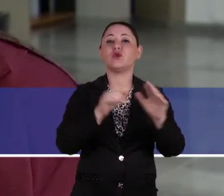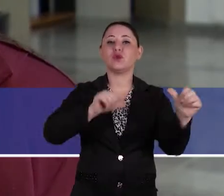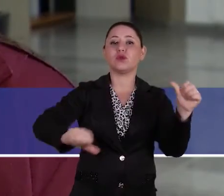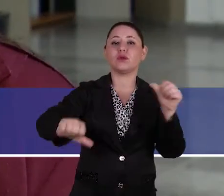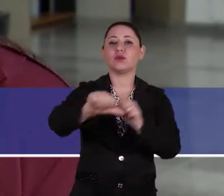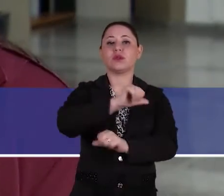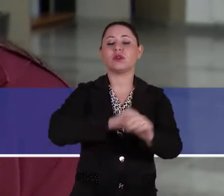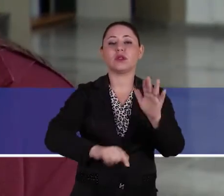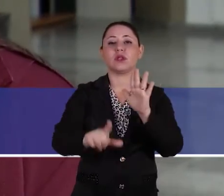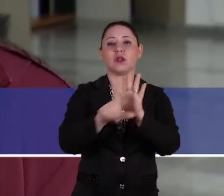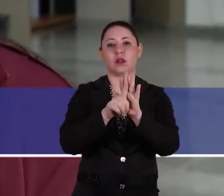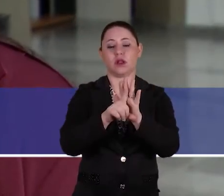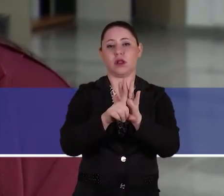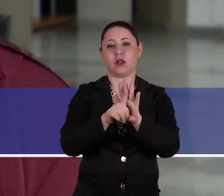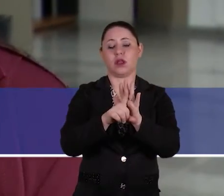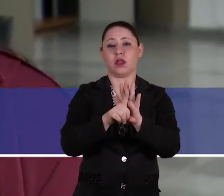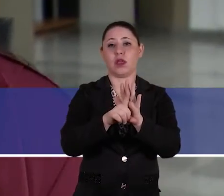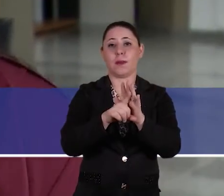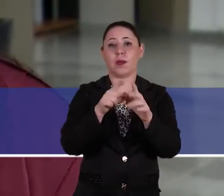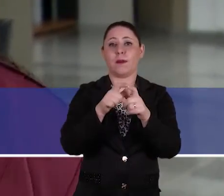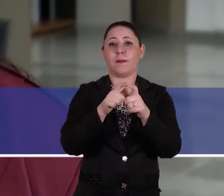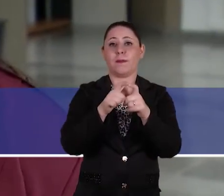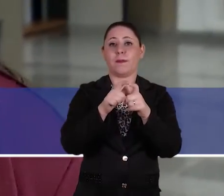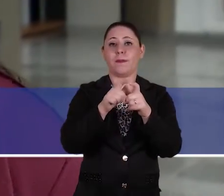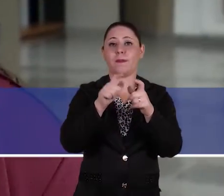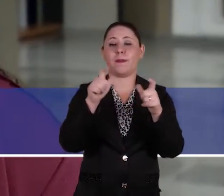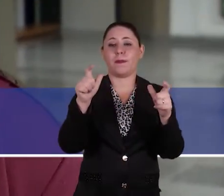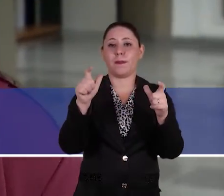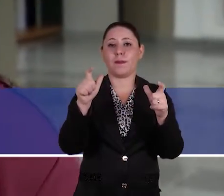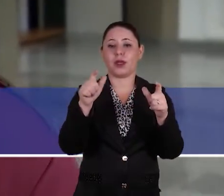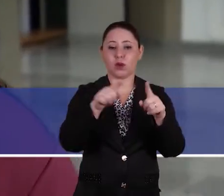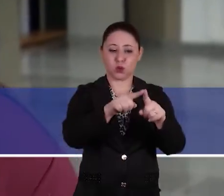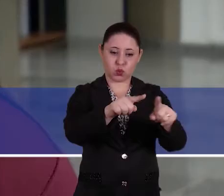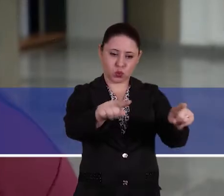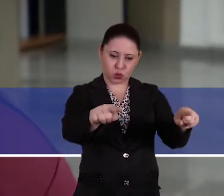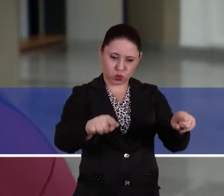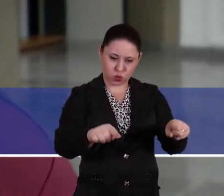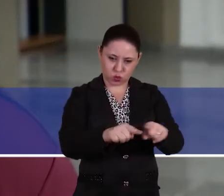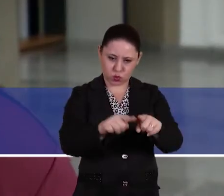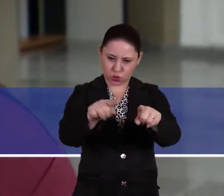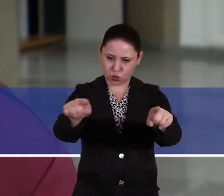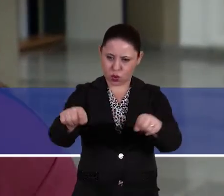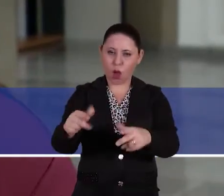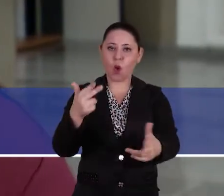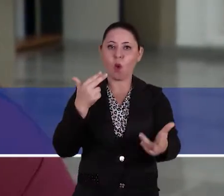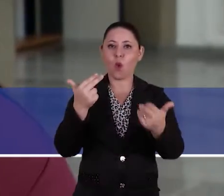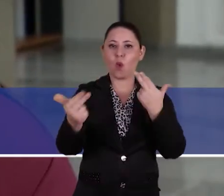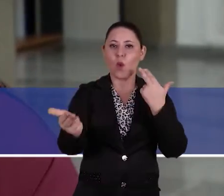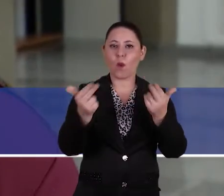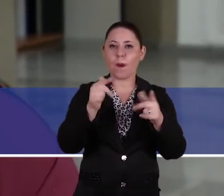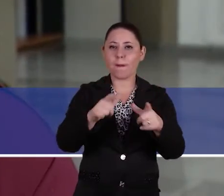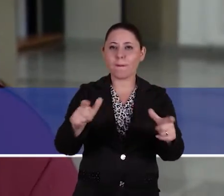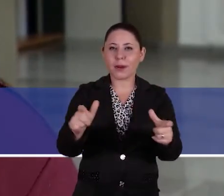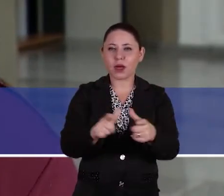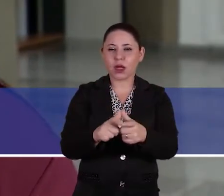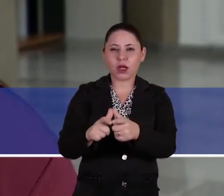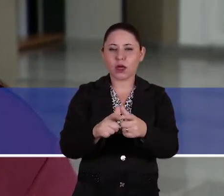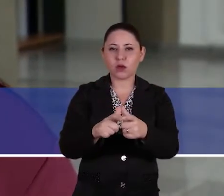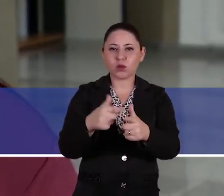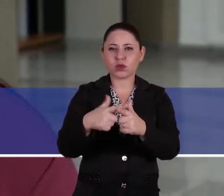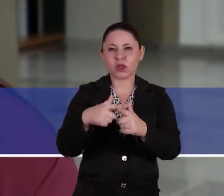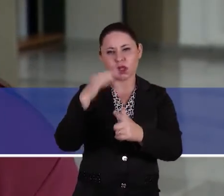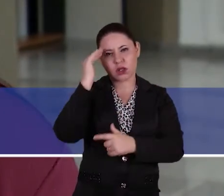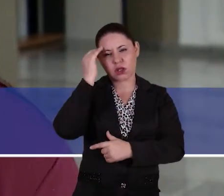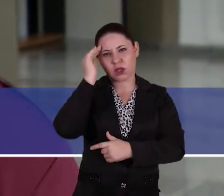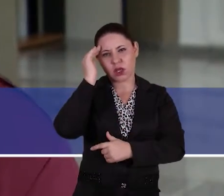de alteração dessa lei para a gente aumentar essa faixa de domínio com relação à parte urbana, porque nós